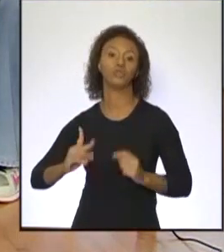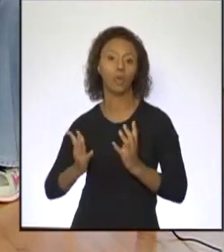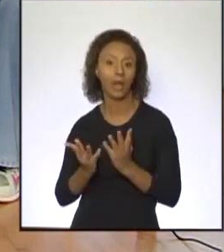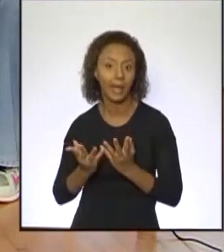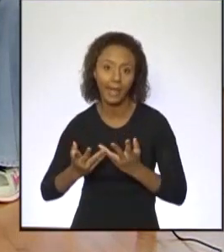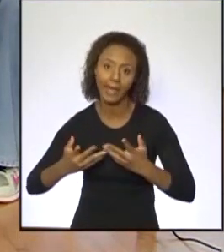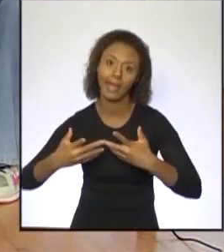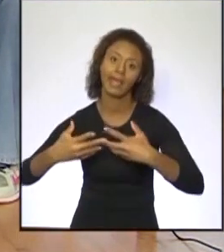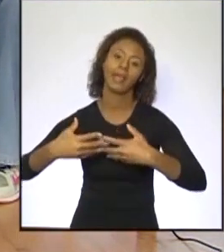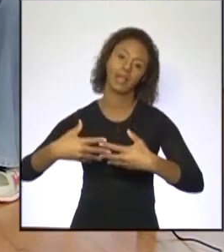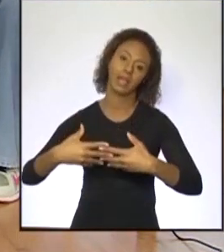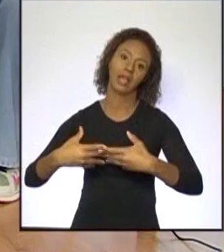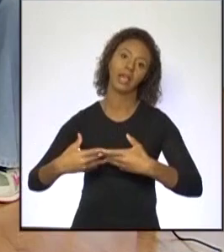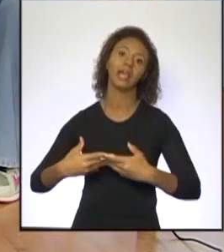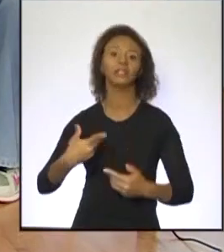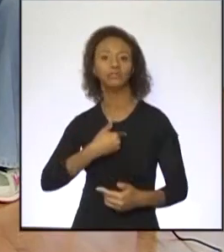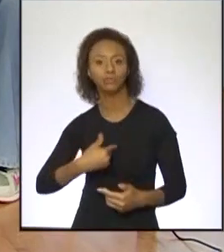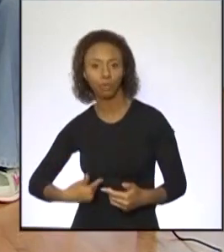oficial.